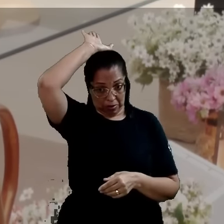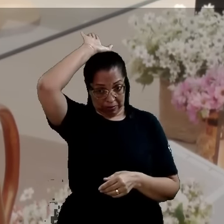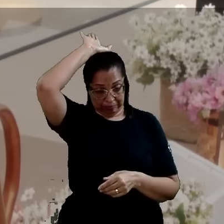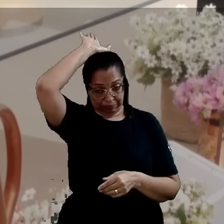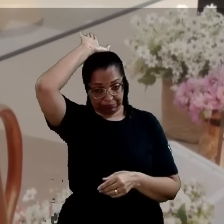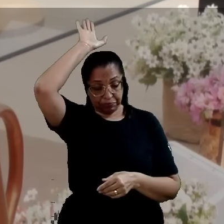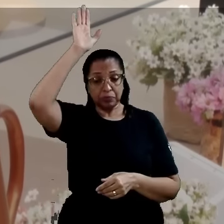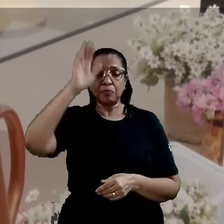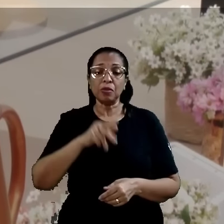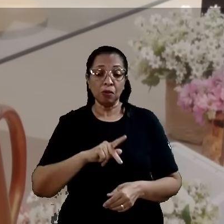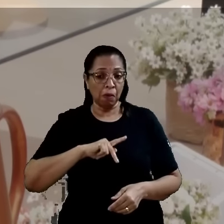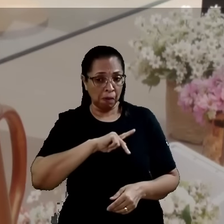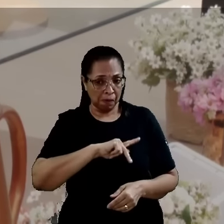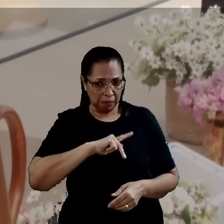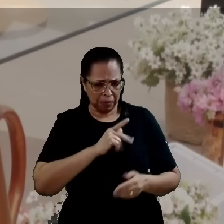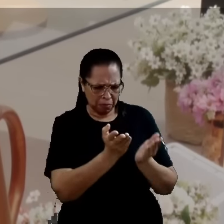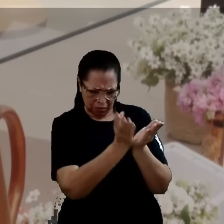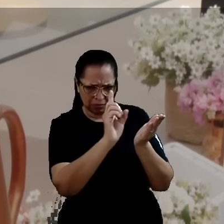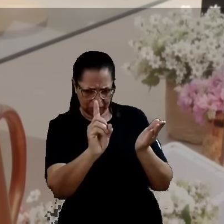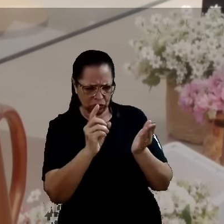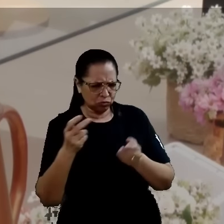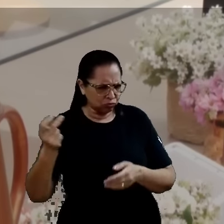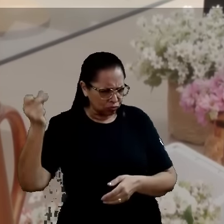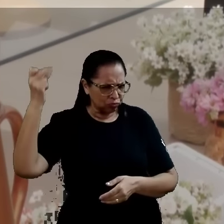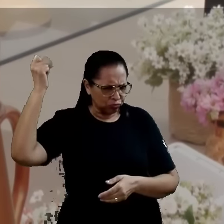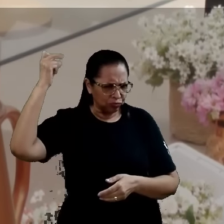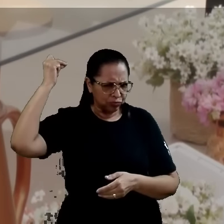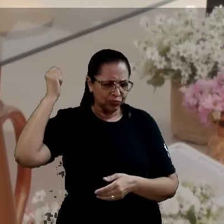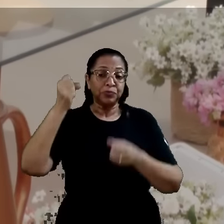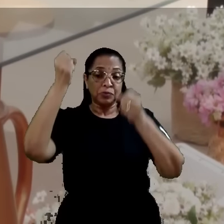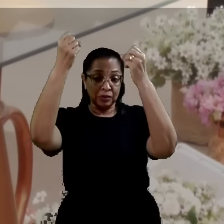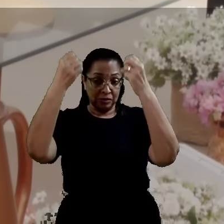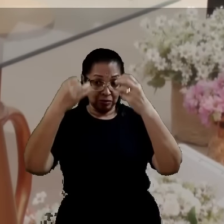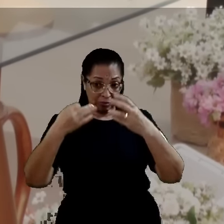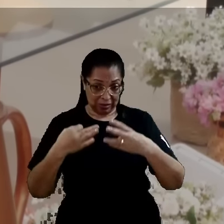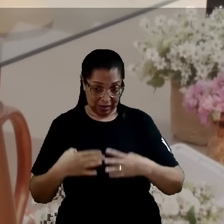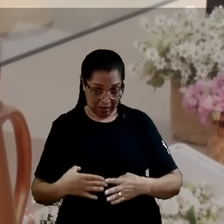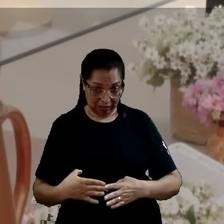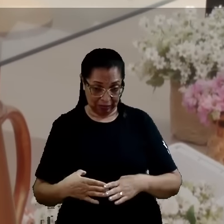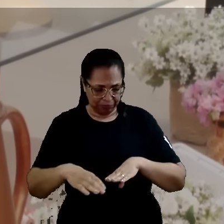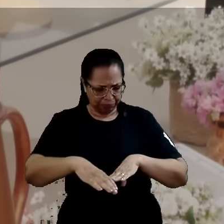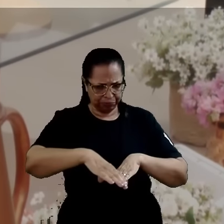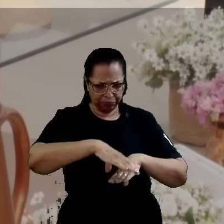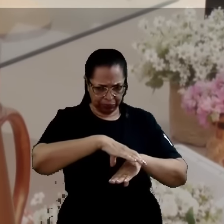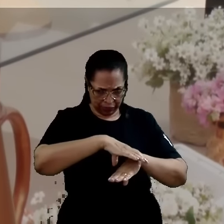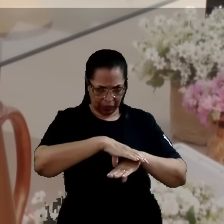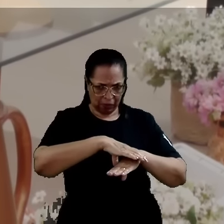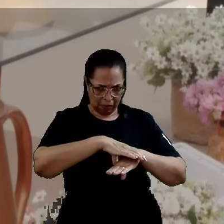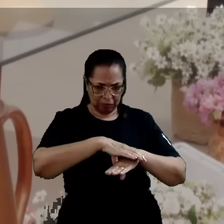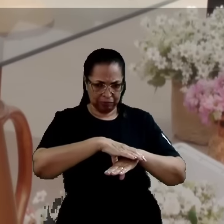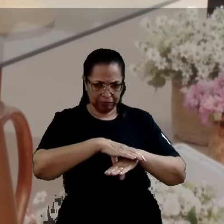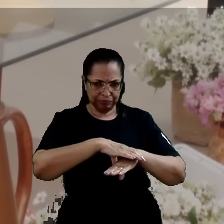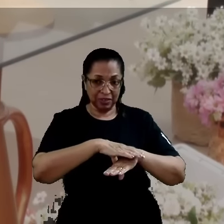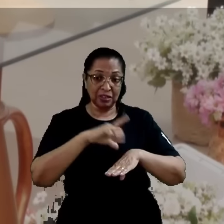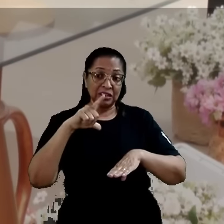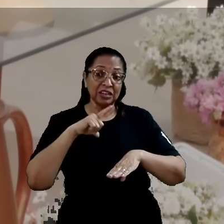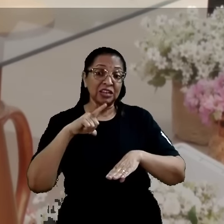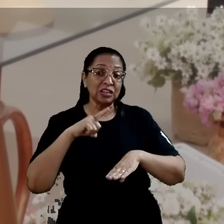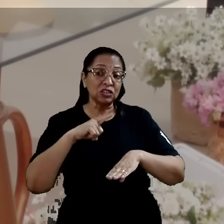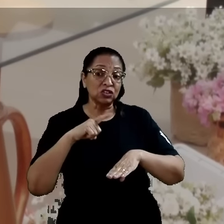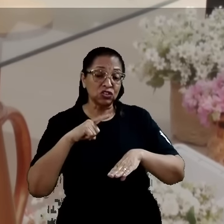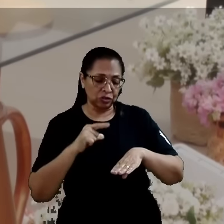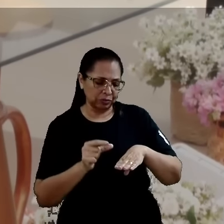carta na carta aos Efésios eles tinham cravos na sola porque eles andavam em terrenos em